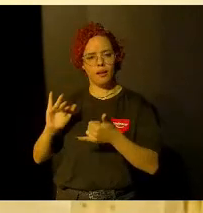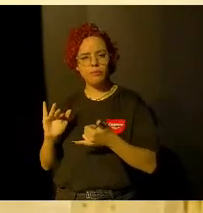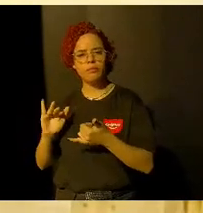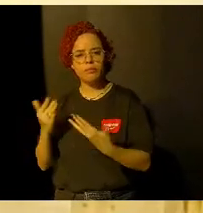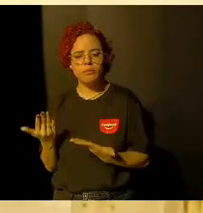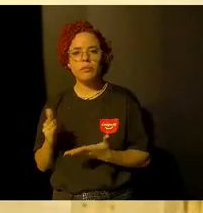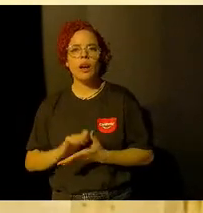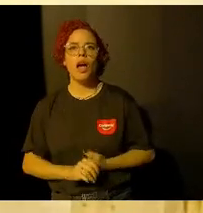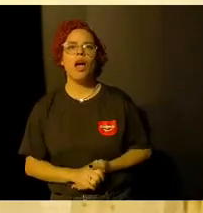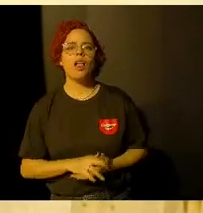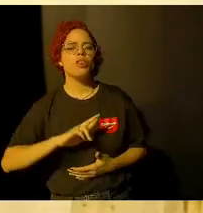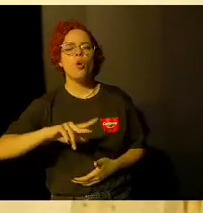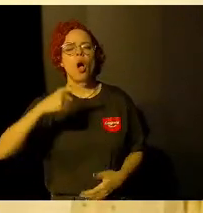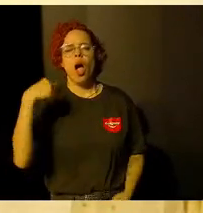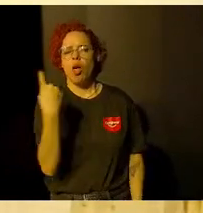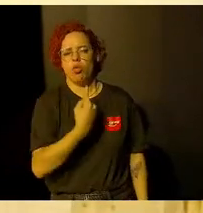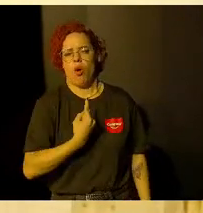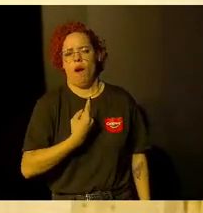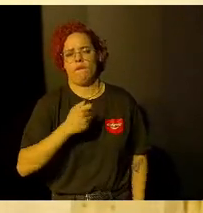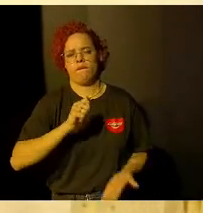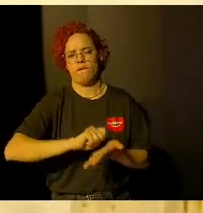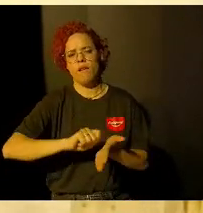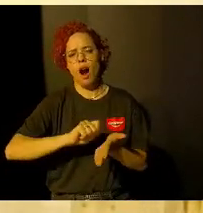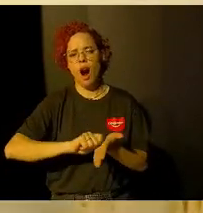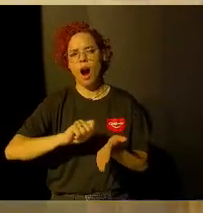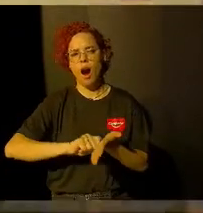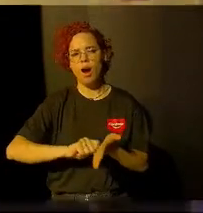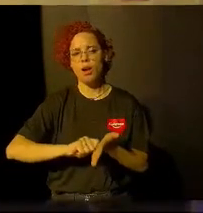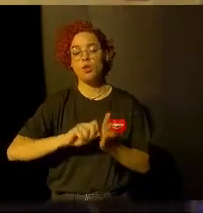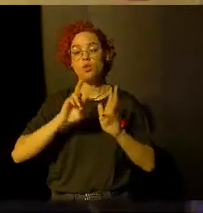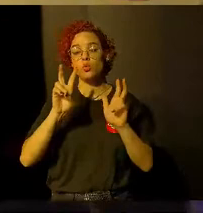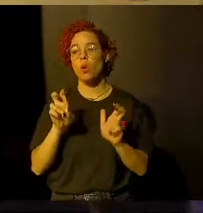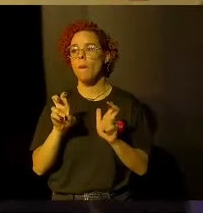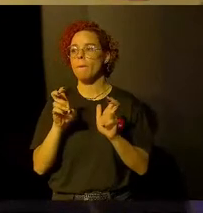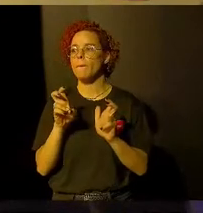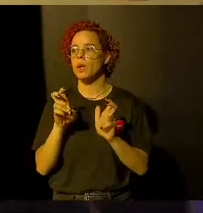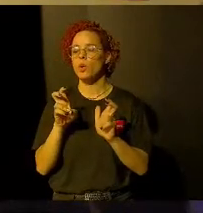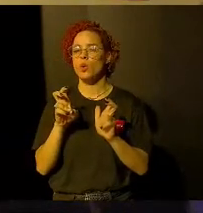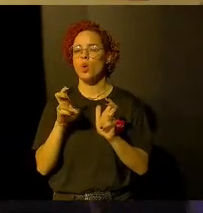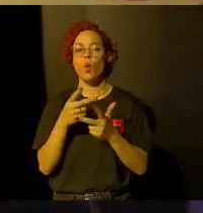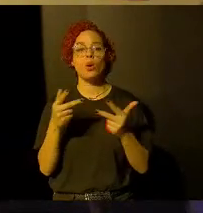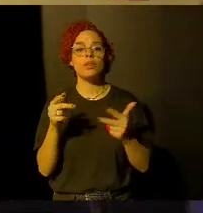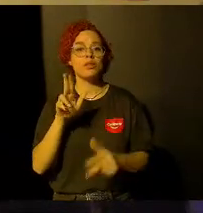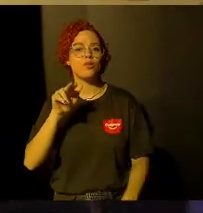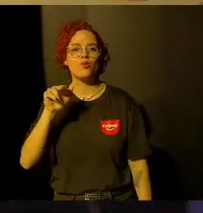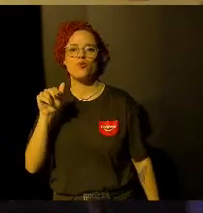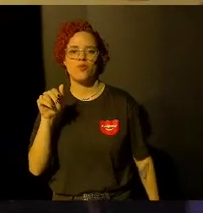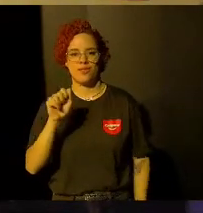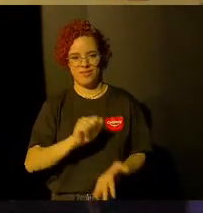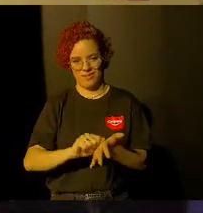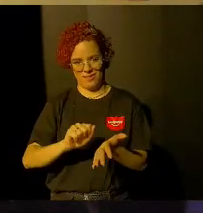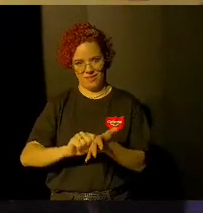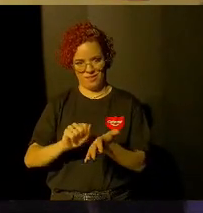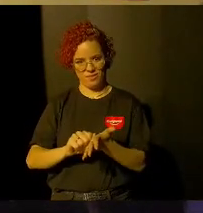não somos nós que vamos escrever sobre o que nunca foi escrito porque já se escreveu sobre tudo não é